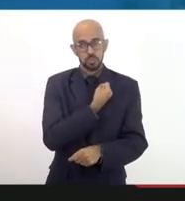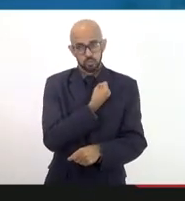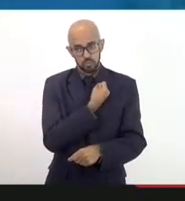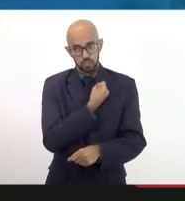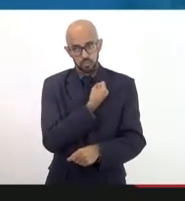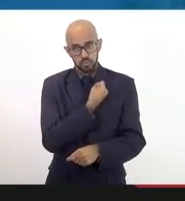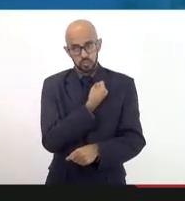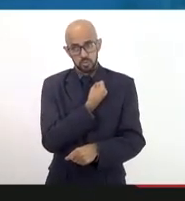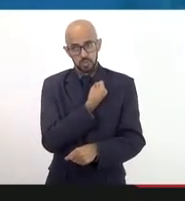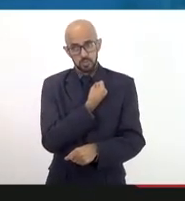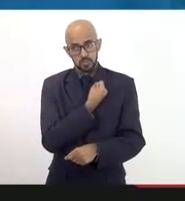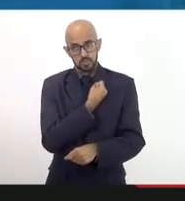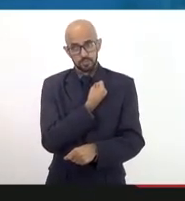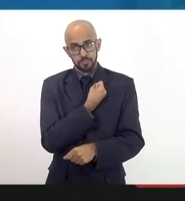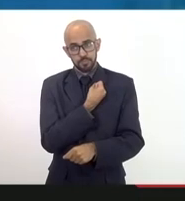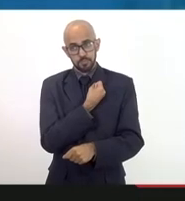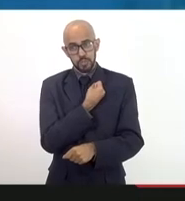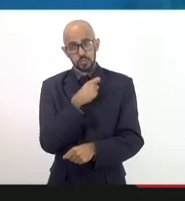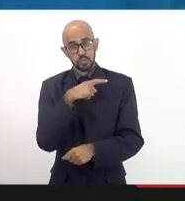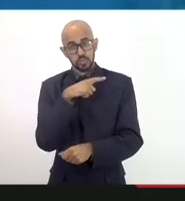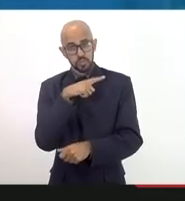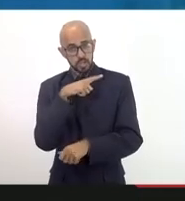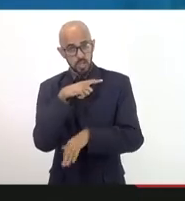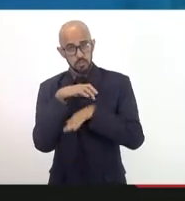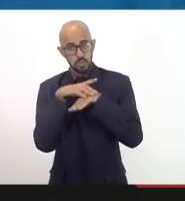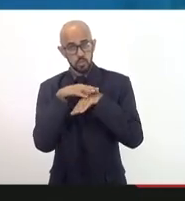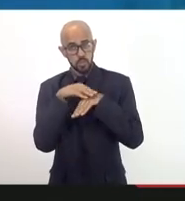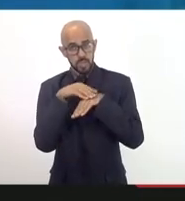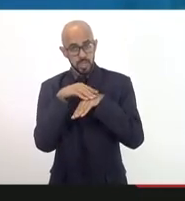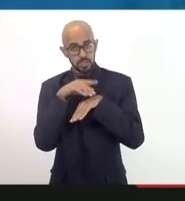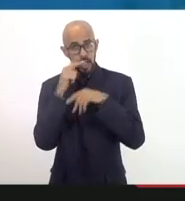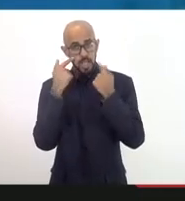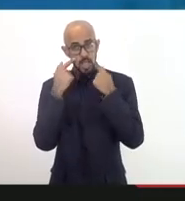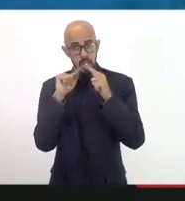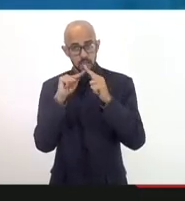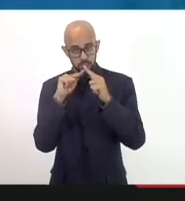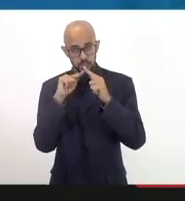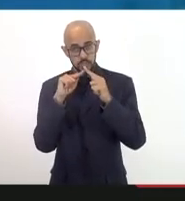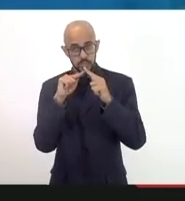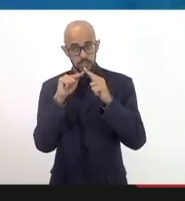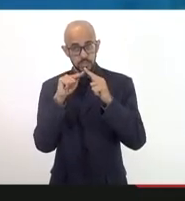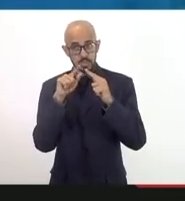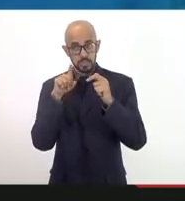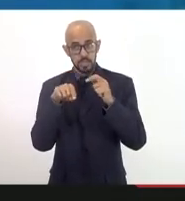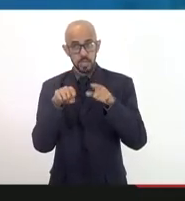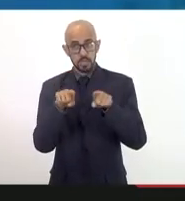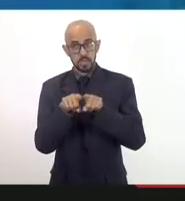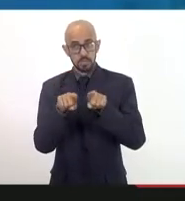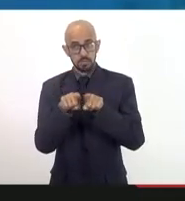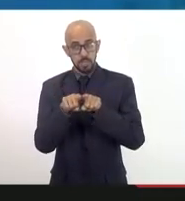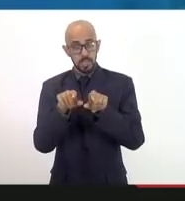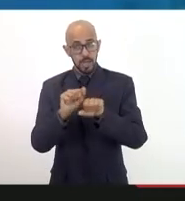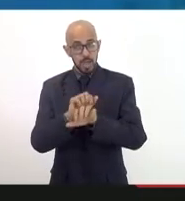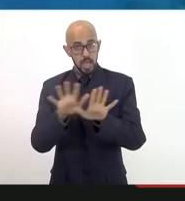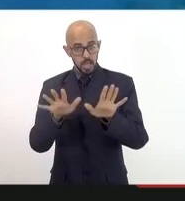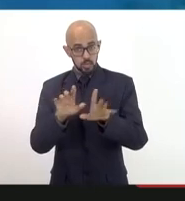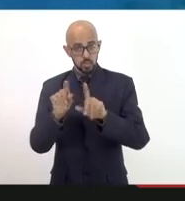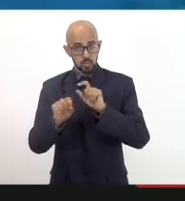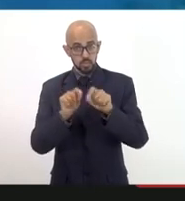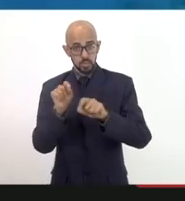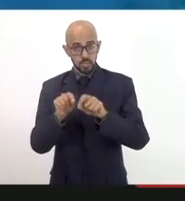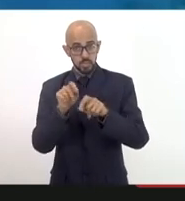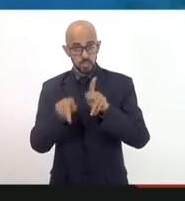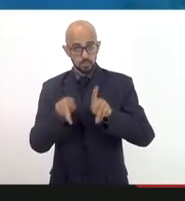para os exames são muito claros. Então, nós temos uma doença que é muito grave e que ela é clara que é uma doença das populações